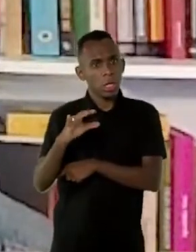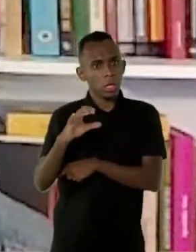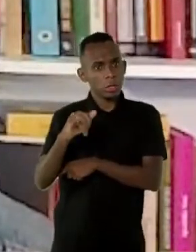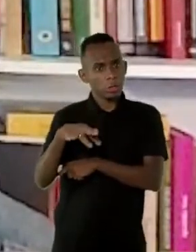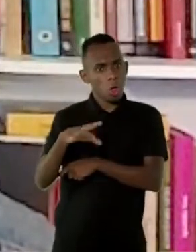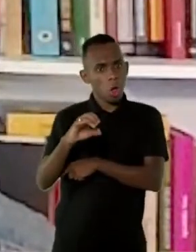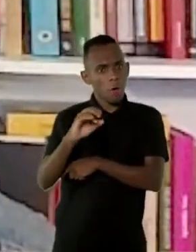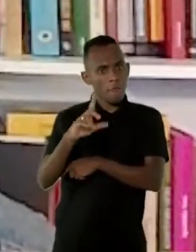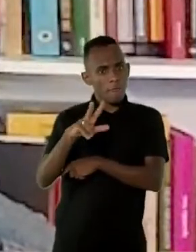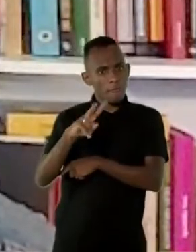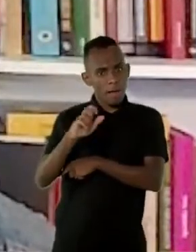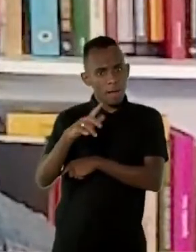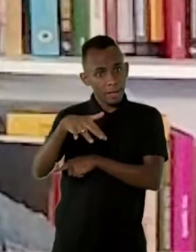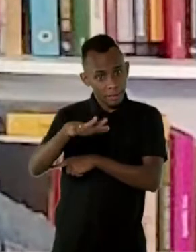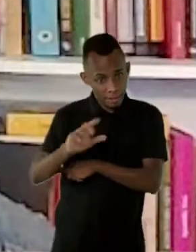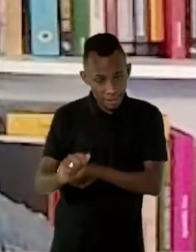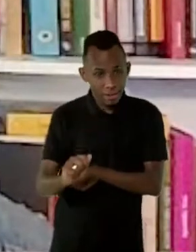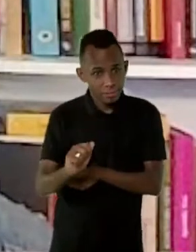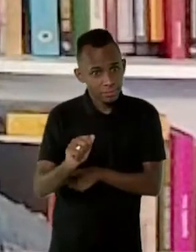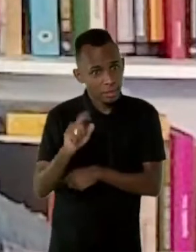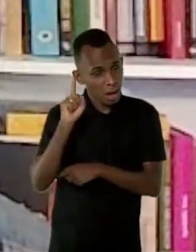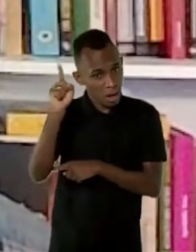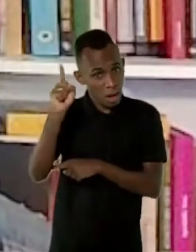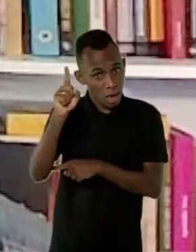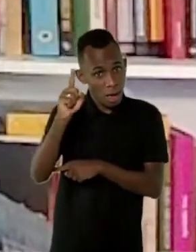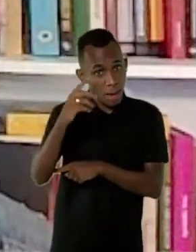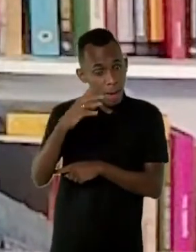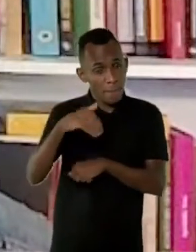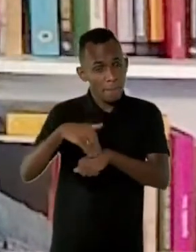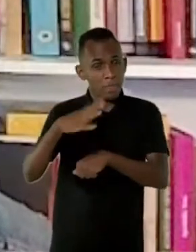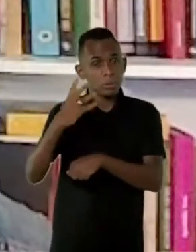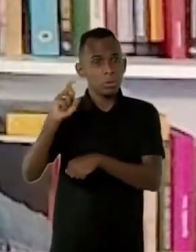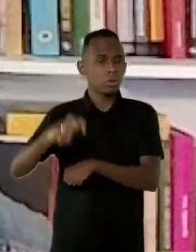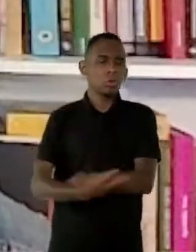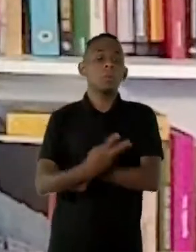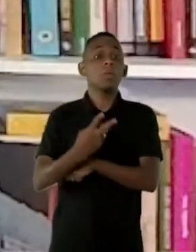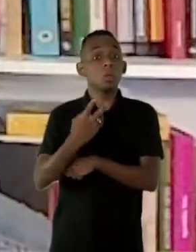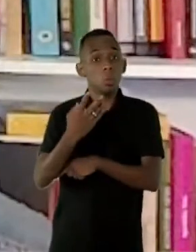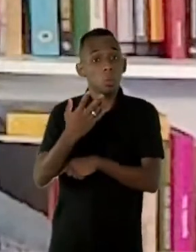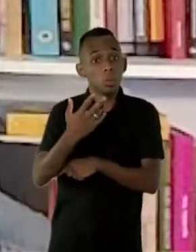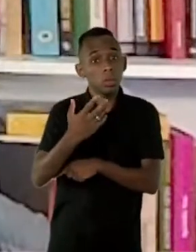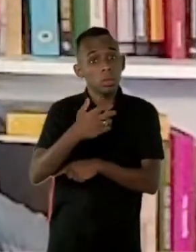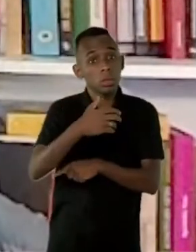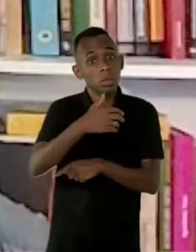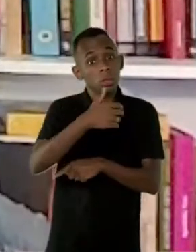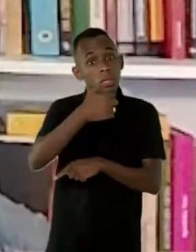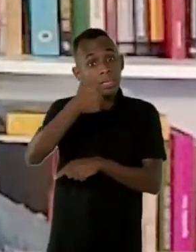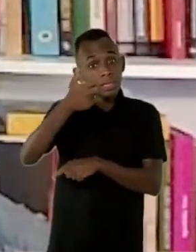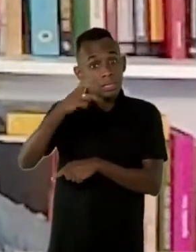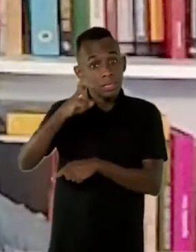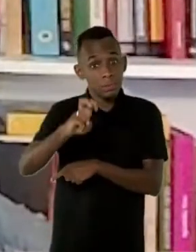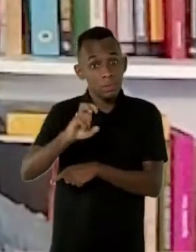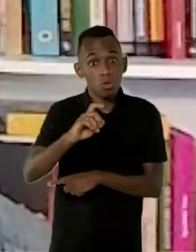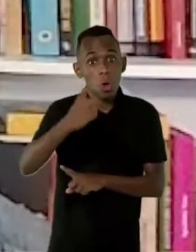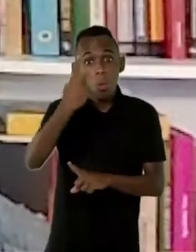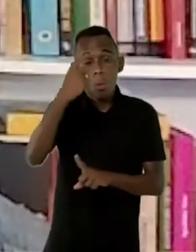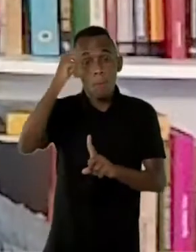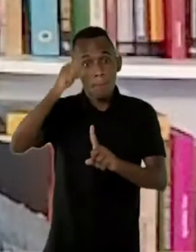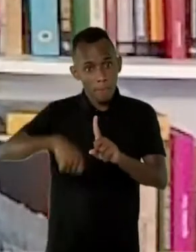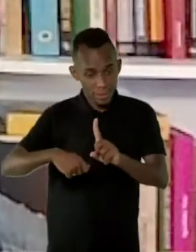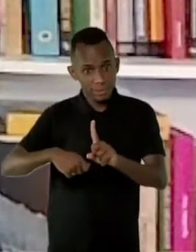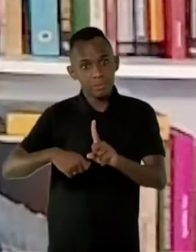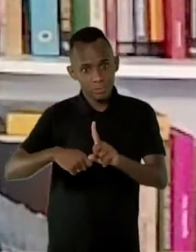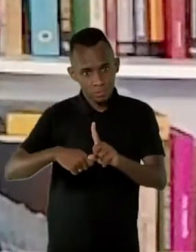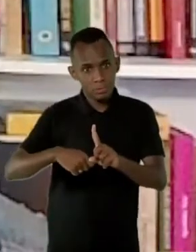de 40 mil livros vendidos só na Tchecoslováquia, né? 15 mil em apenas um mês. Nossa 15 Senhora. mil